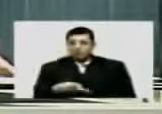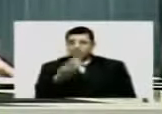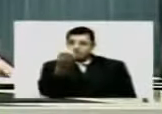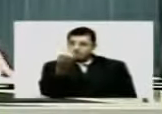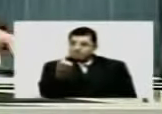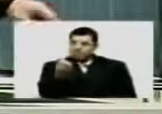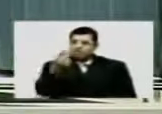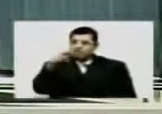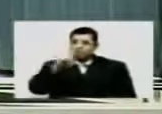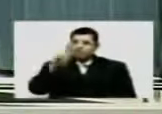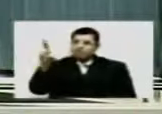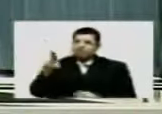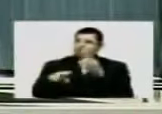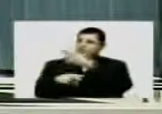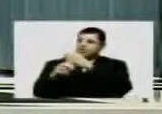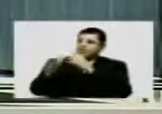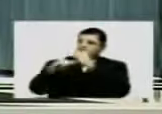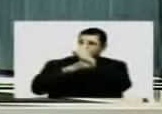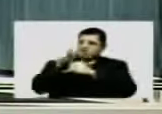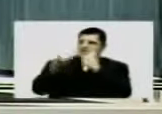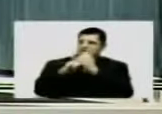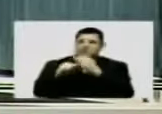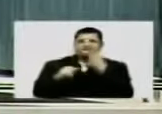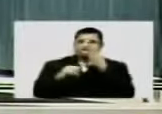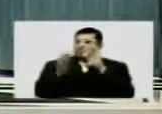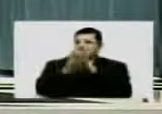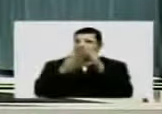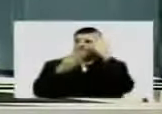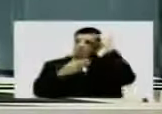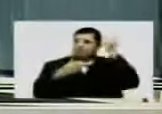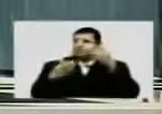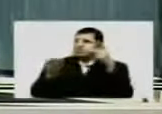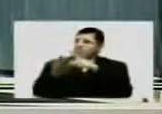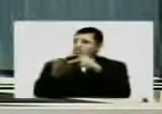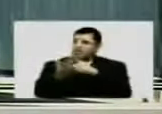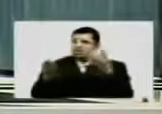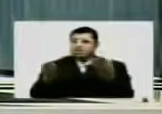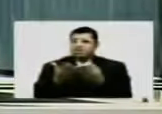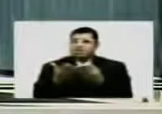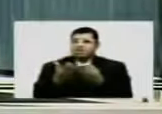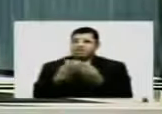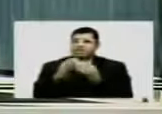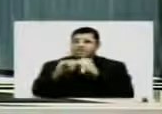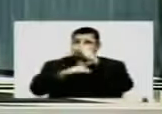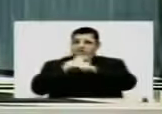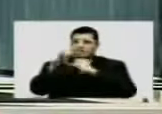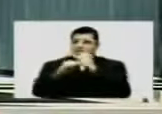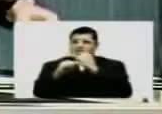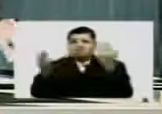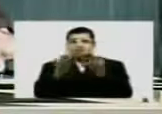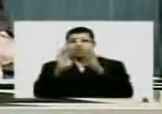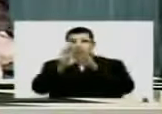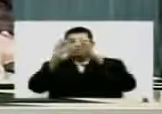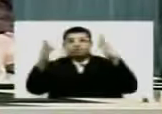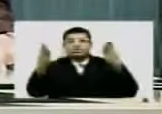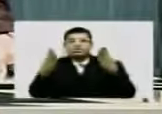e 700 mil reais. Está aqui no site, eu não estou inventando. Isso é em tempo real. É o site online